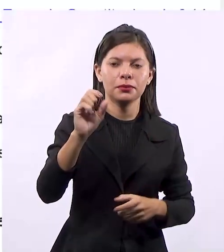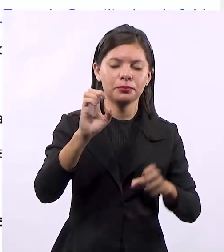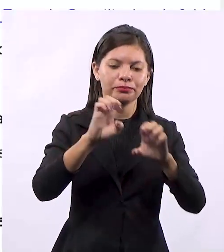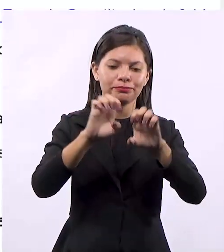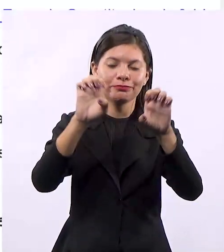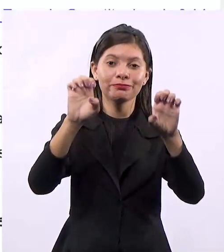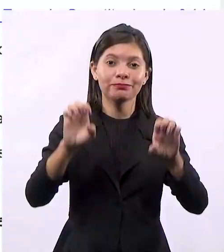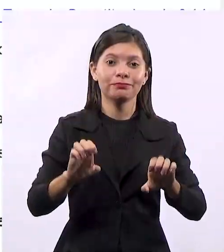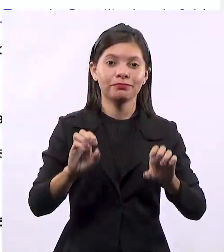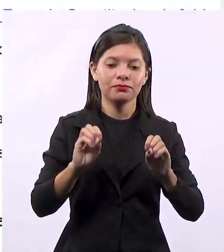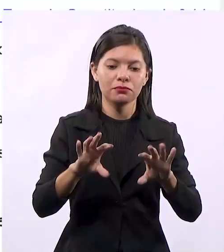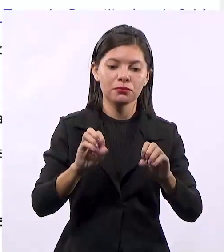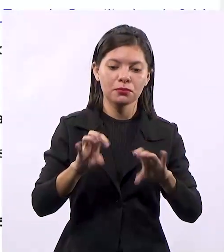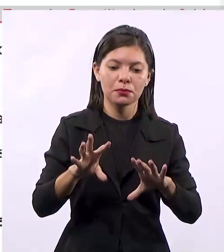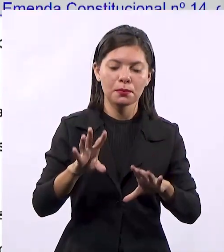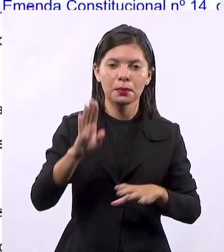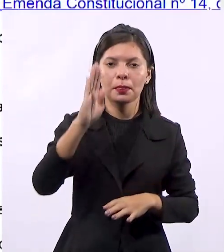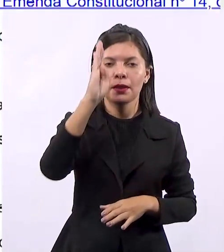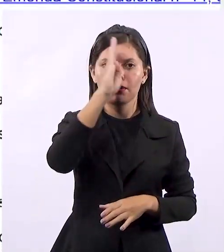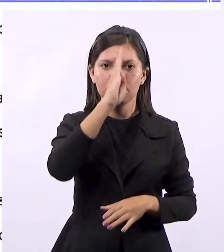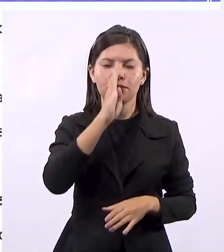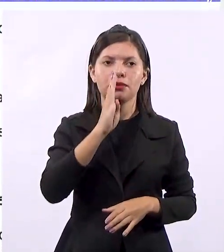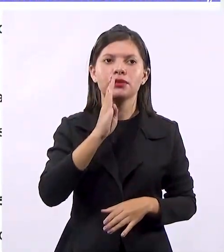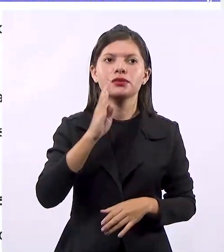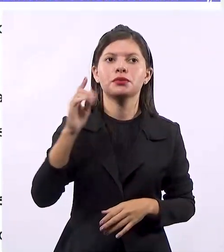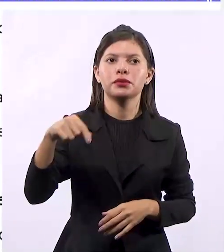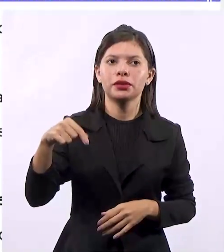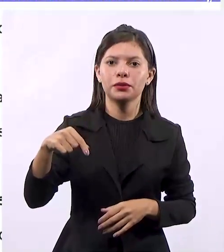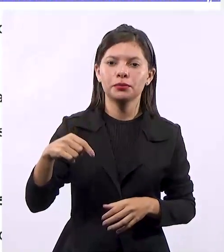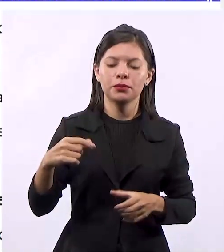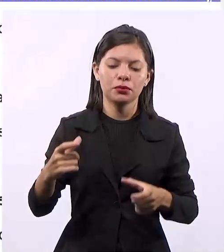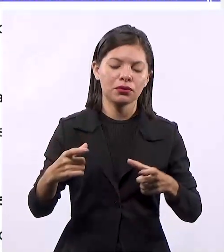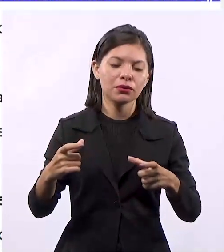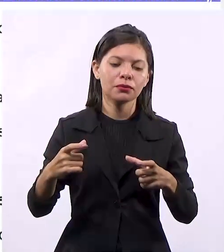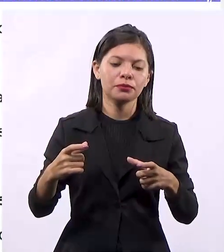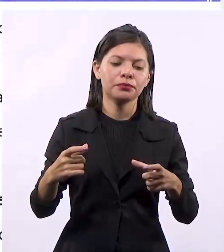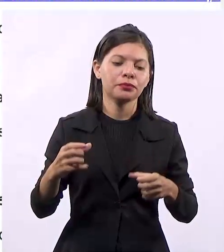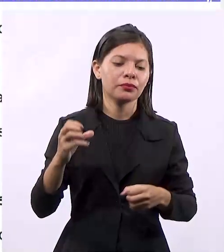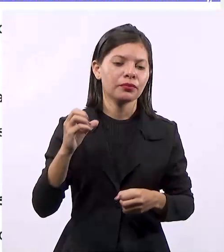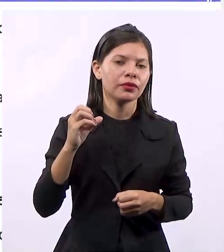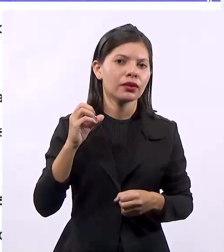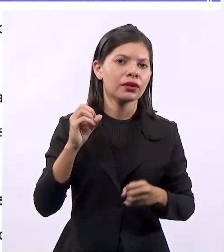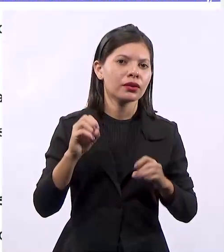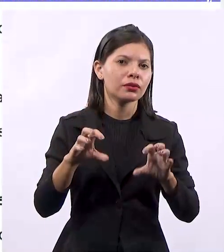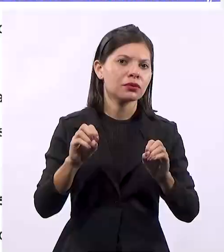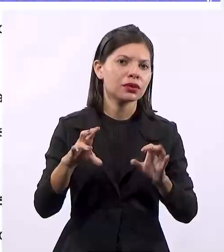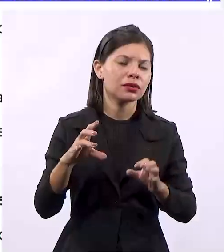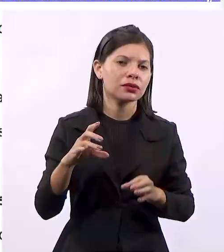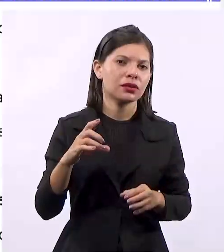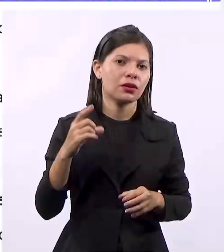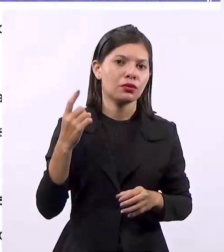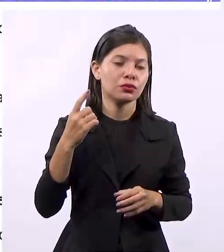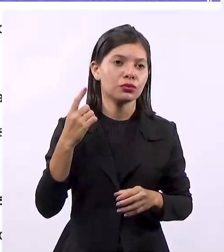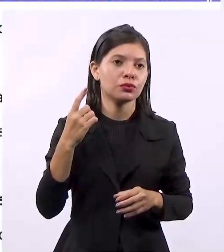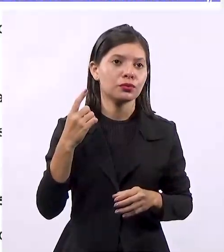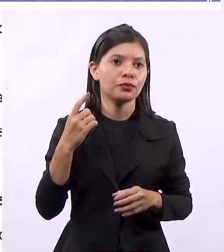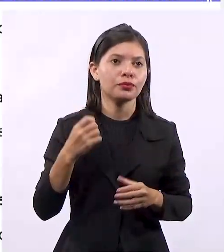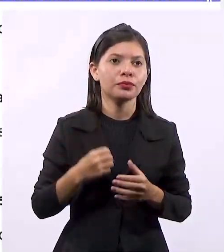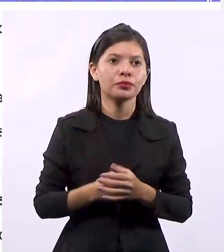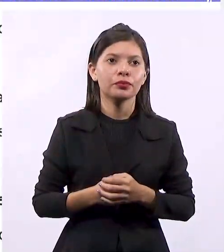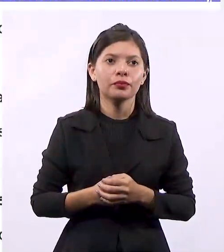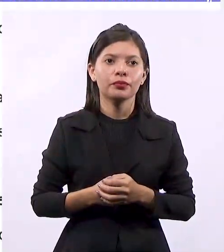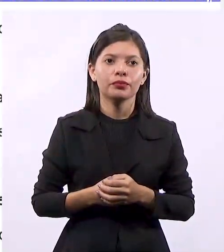trabalhar a estrutura e organização do sistema educacional brasileiro. Ele vai dizer que o quê?